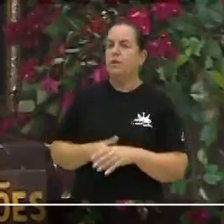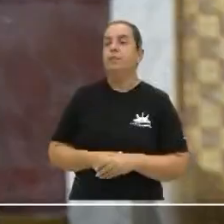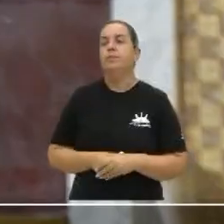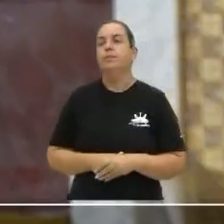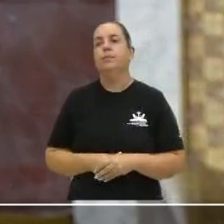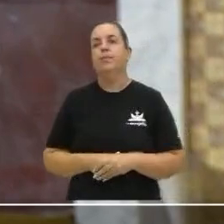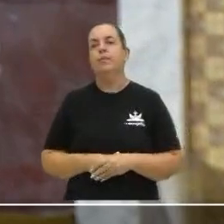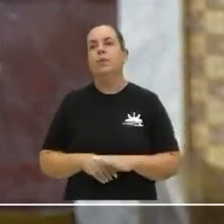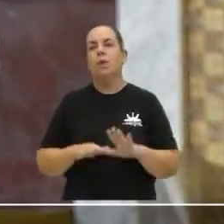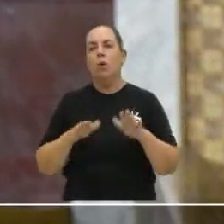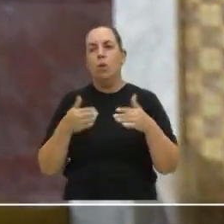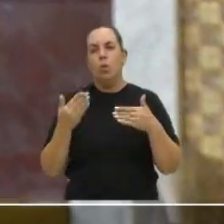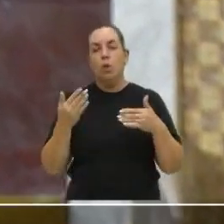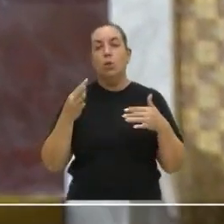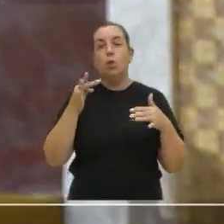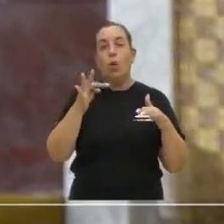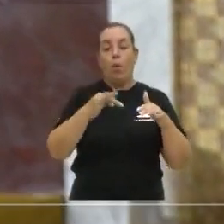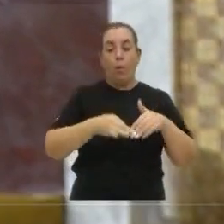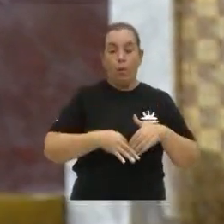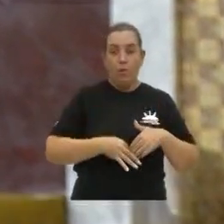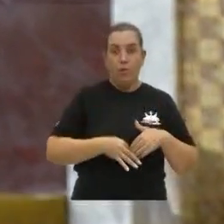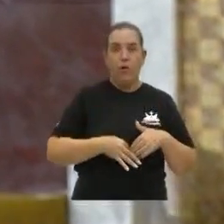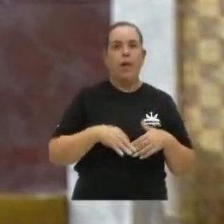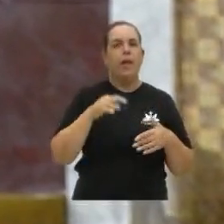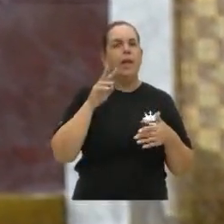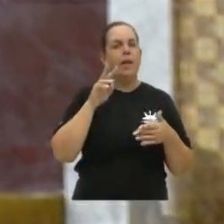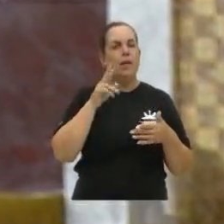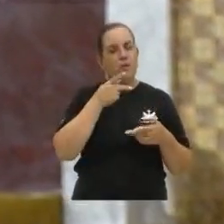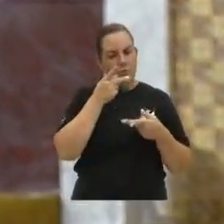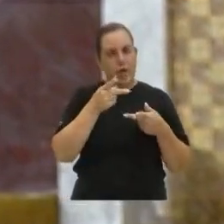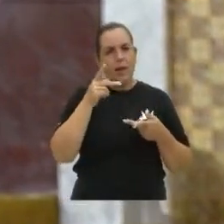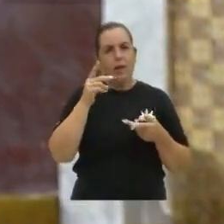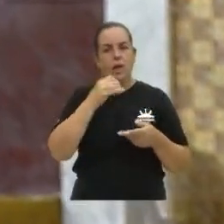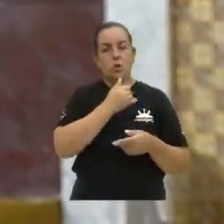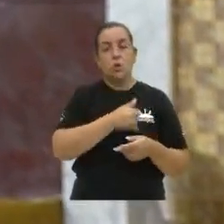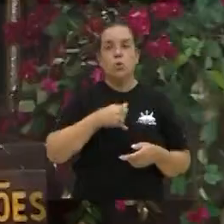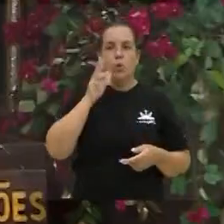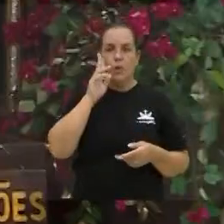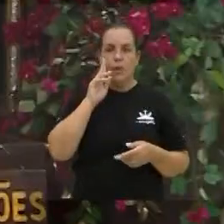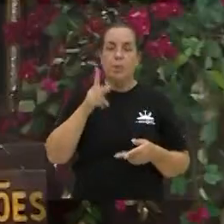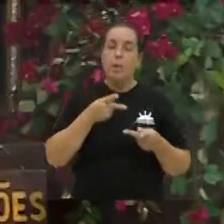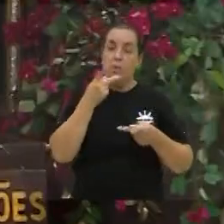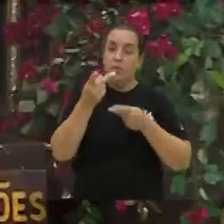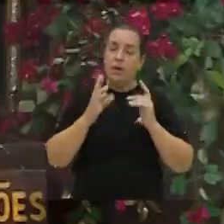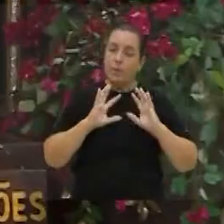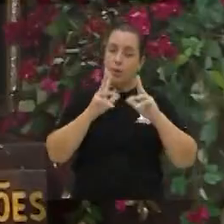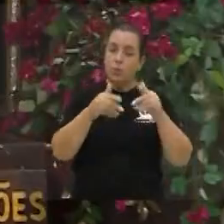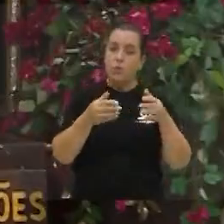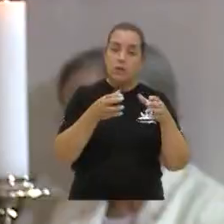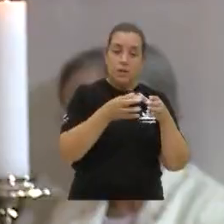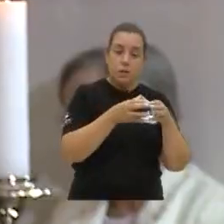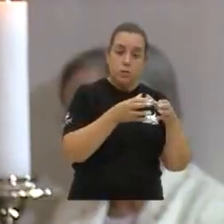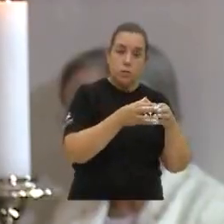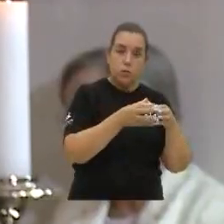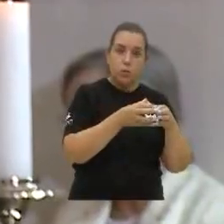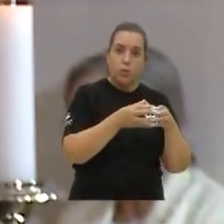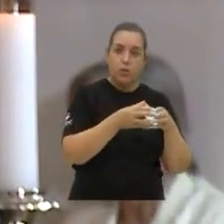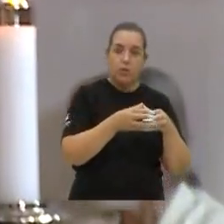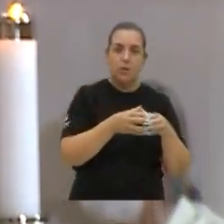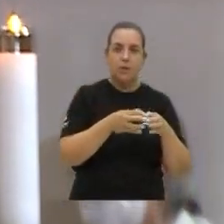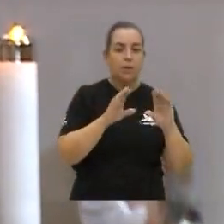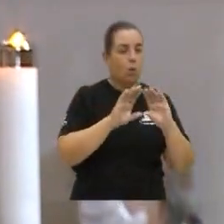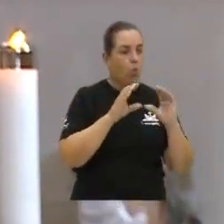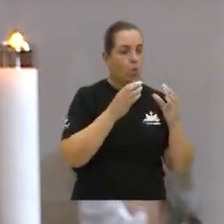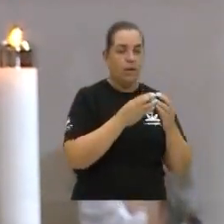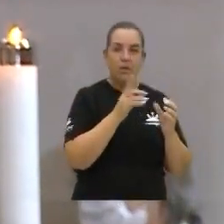Quando Tomé professa isso e João lembra, é para dizer para todas as comunidades: não é